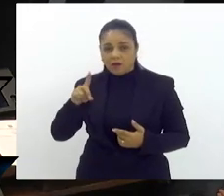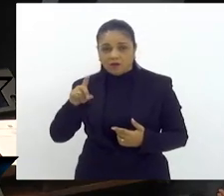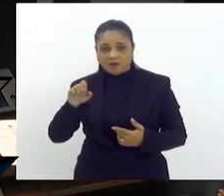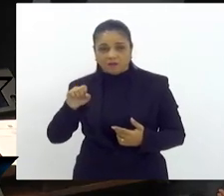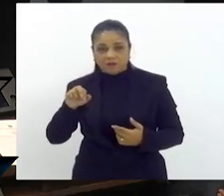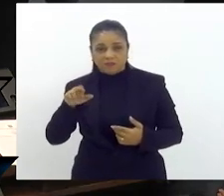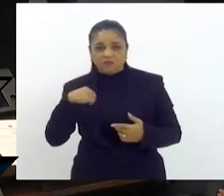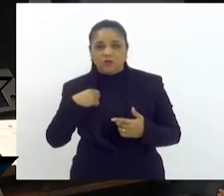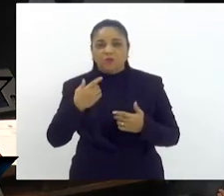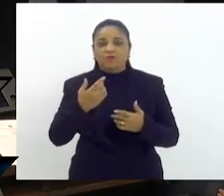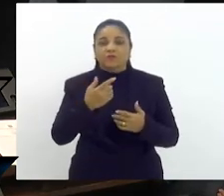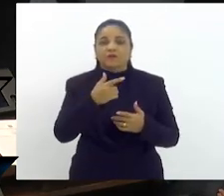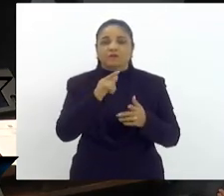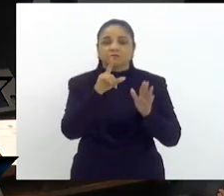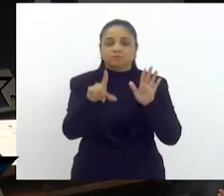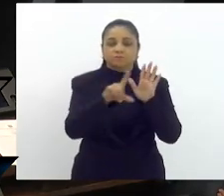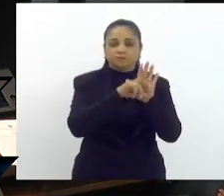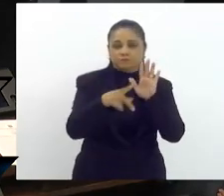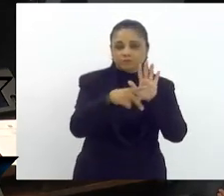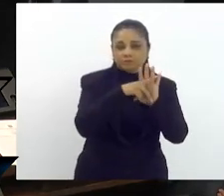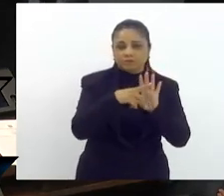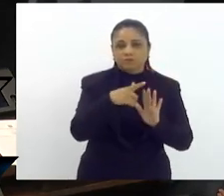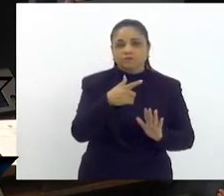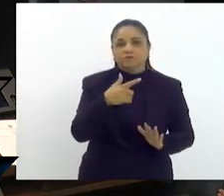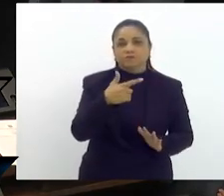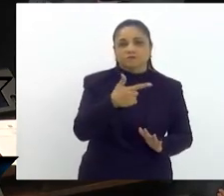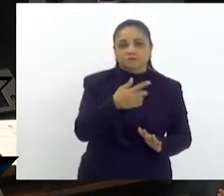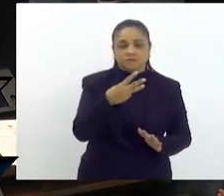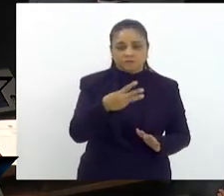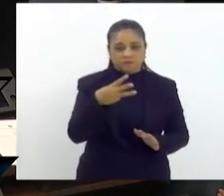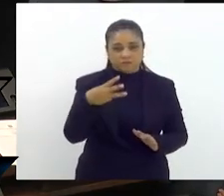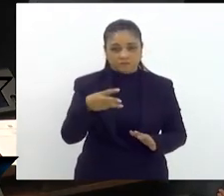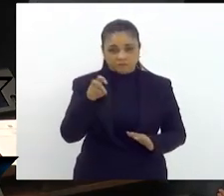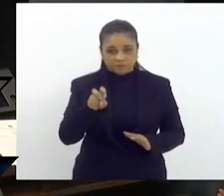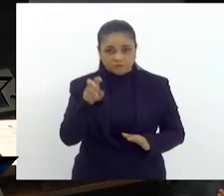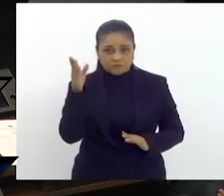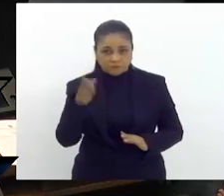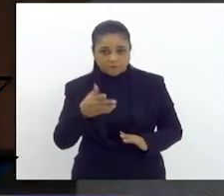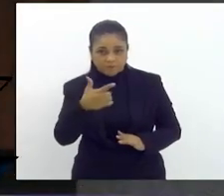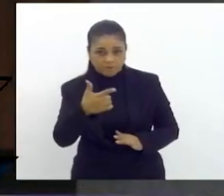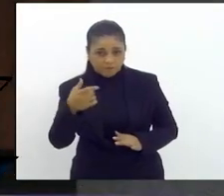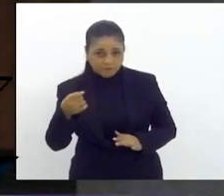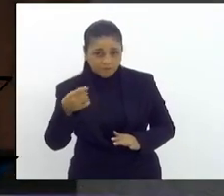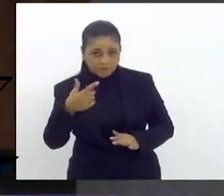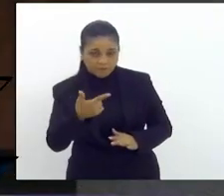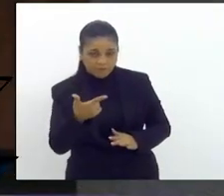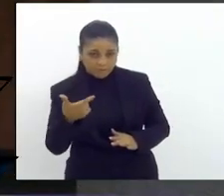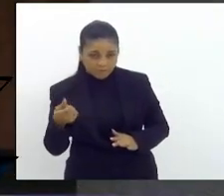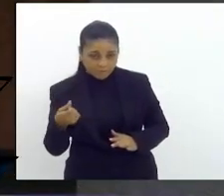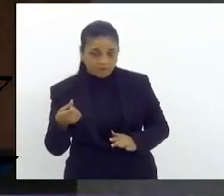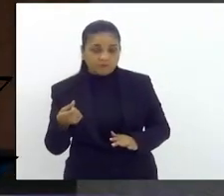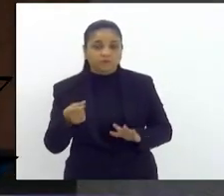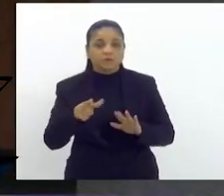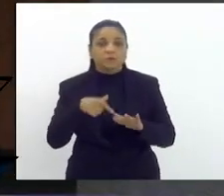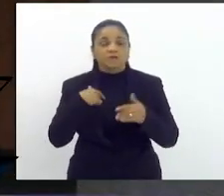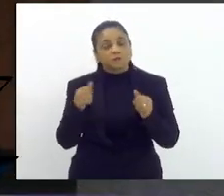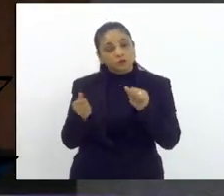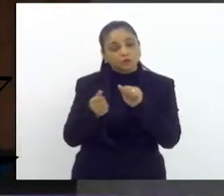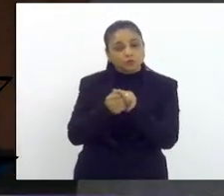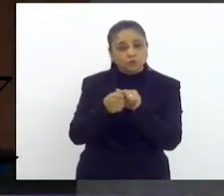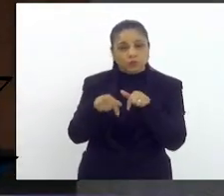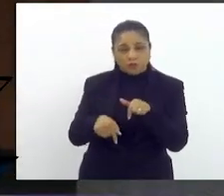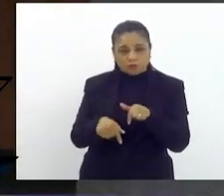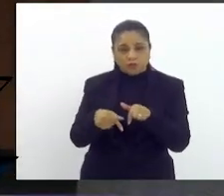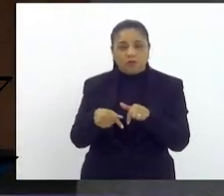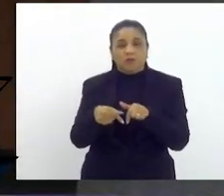35 de 20 é divórcio autoria e estávamos juntos aqui